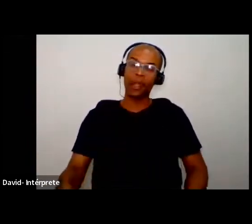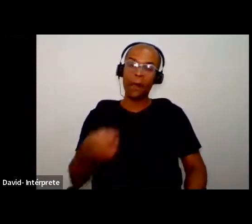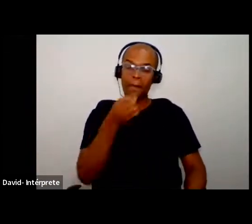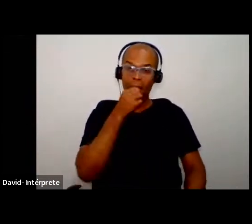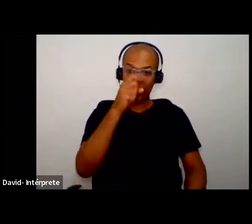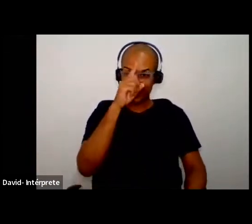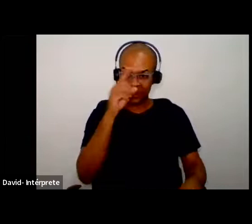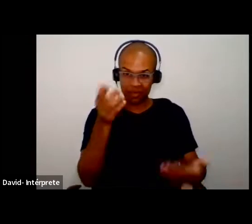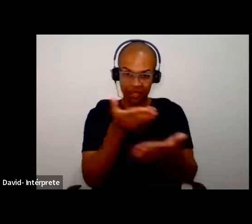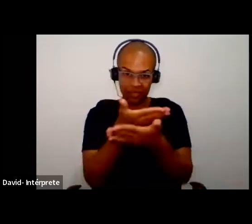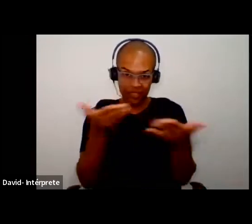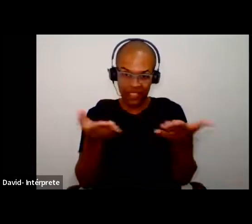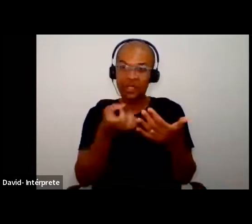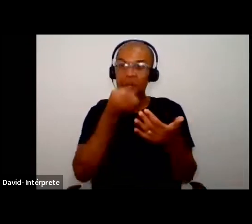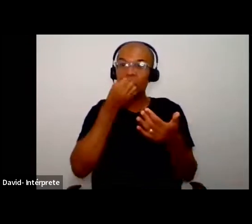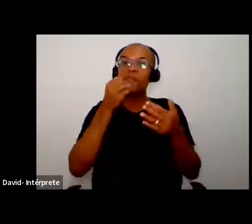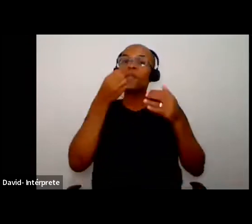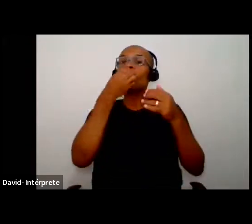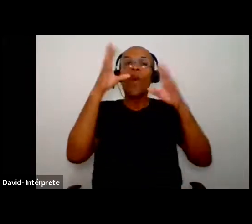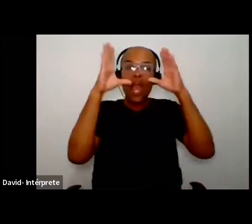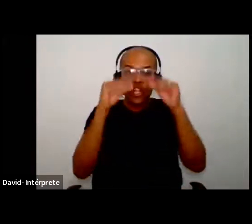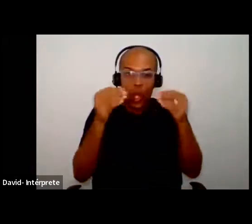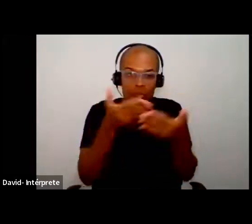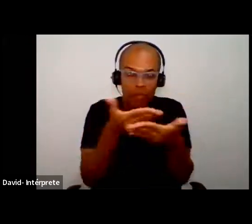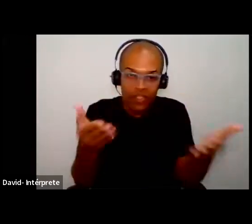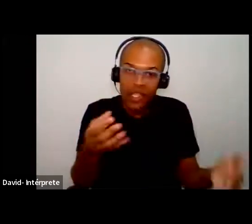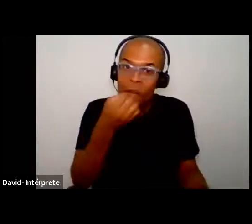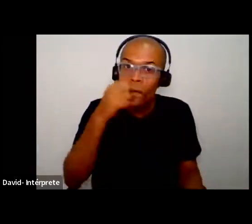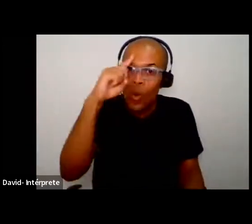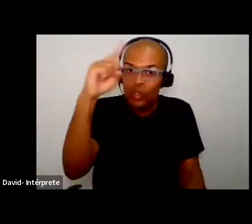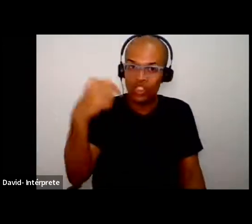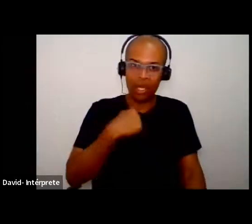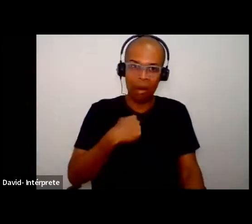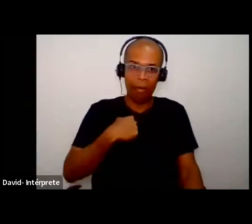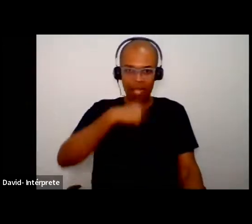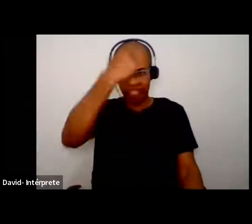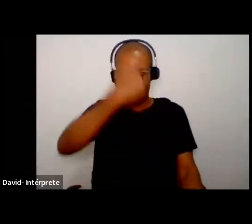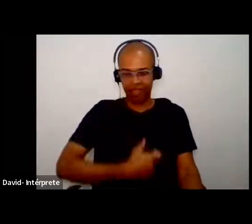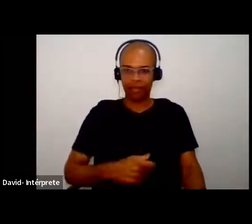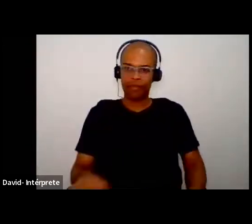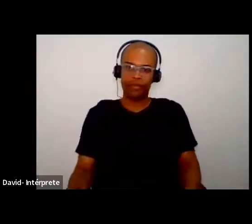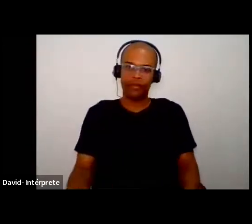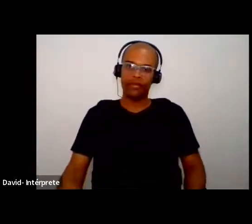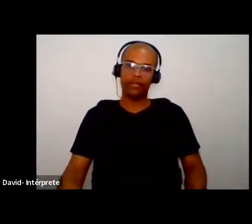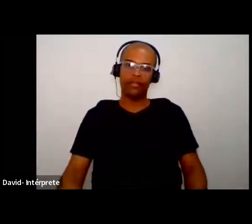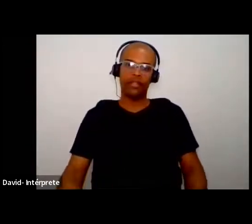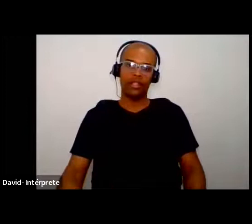boa noite para vocês e bom dia para mim, né? Na verdade. Bom,